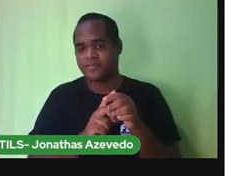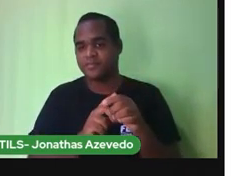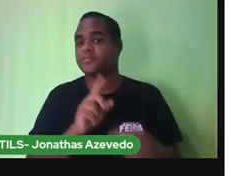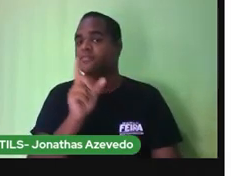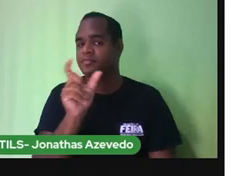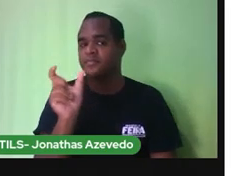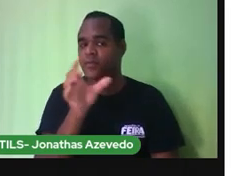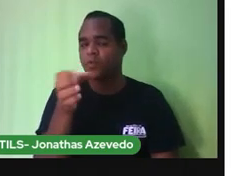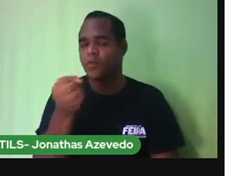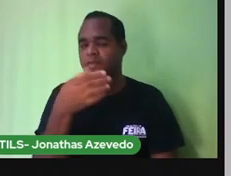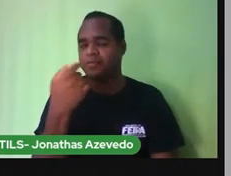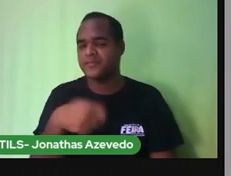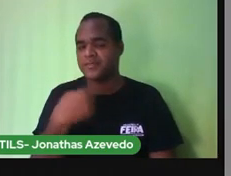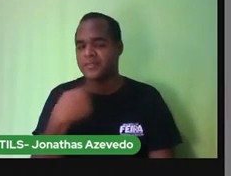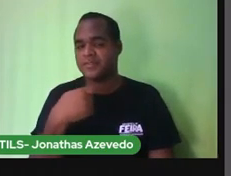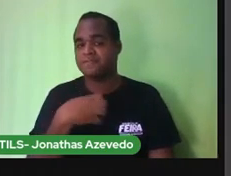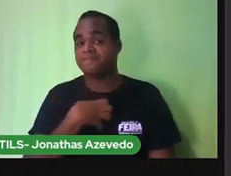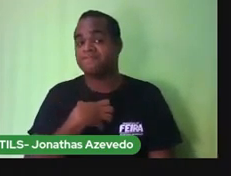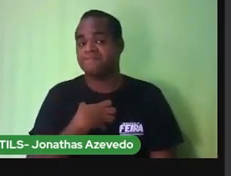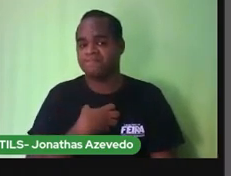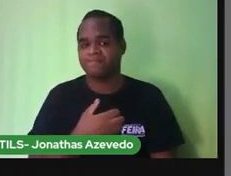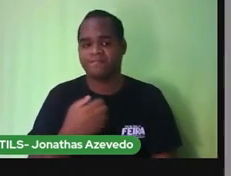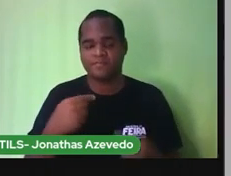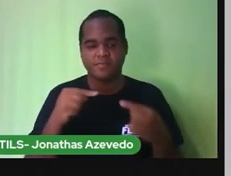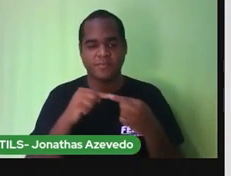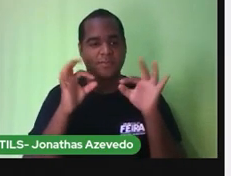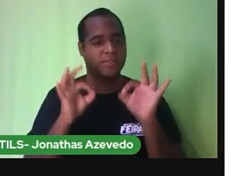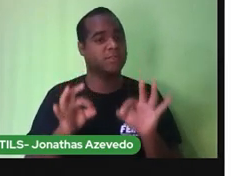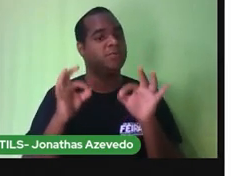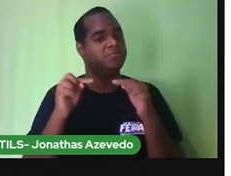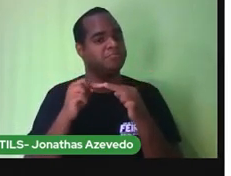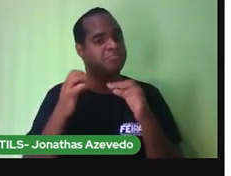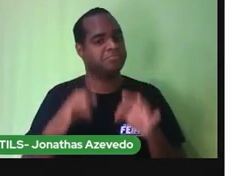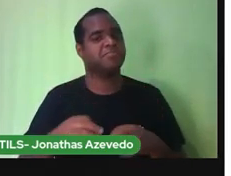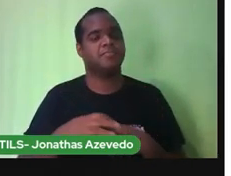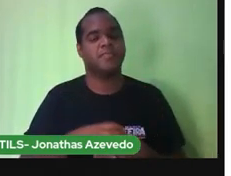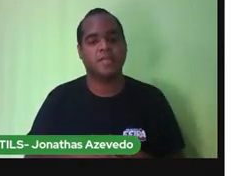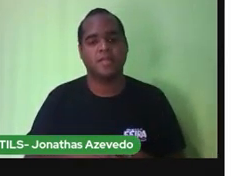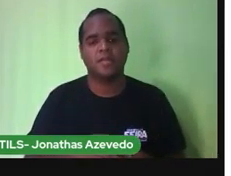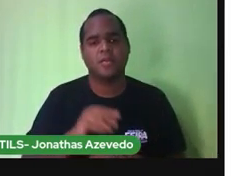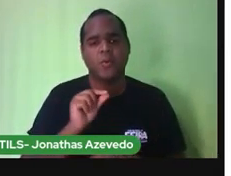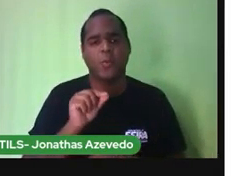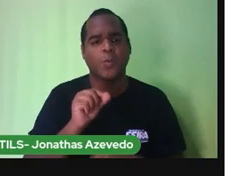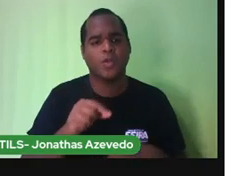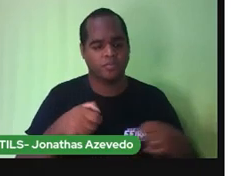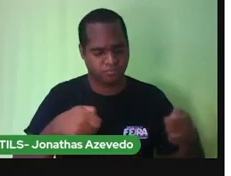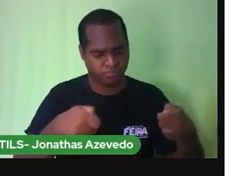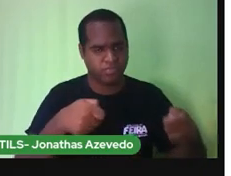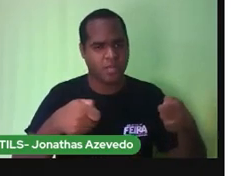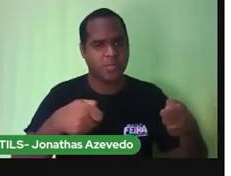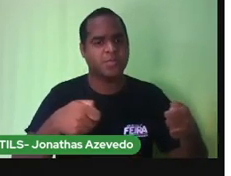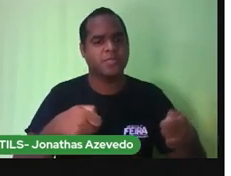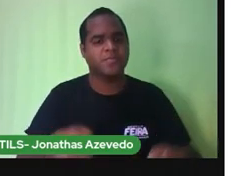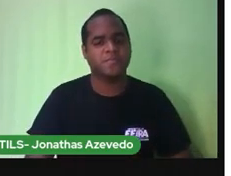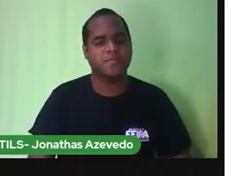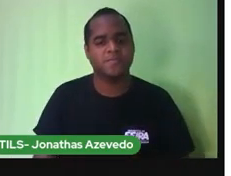sentido Ok vamos lá bom e o que é isso uma não